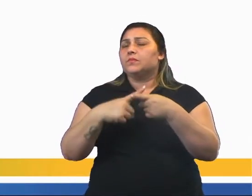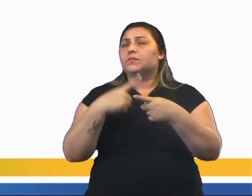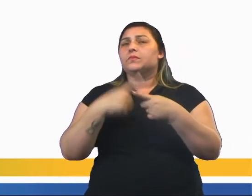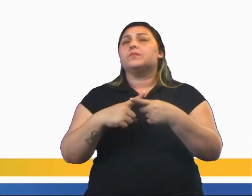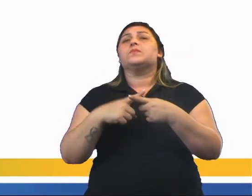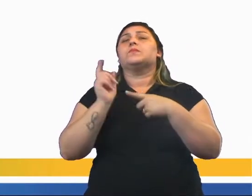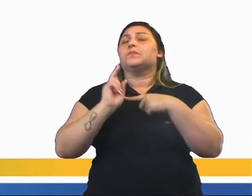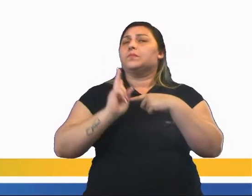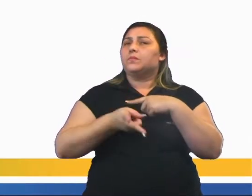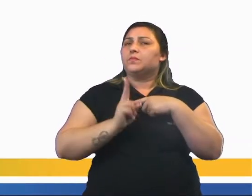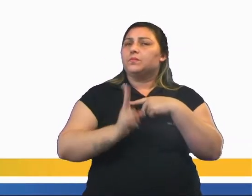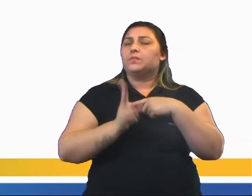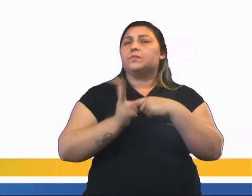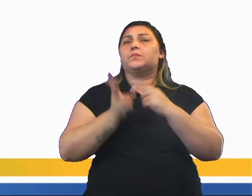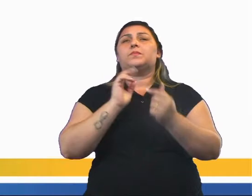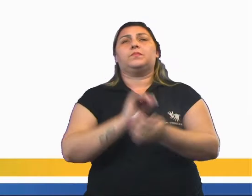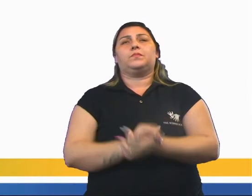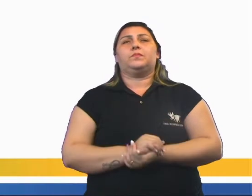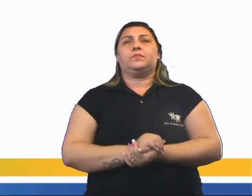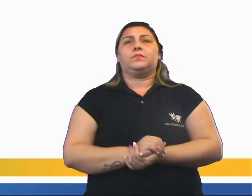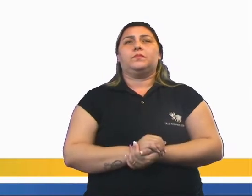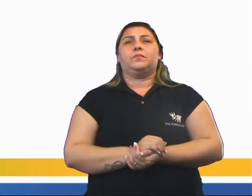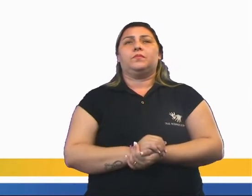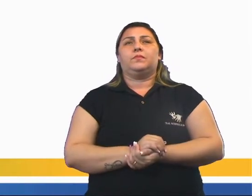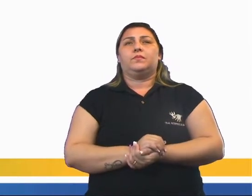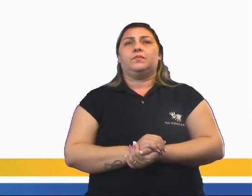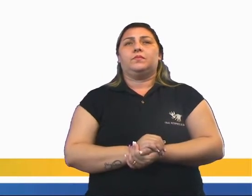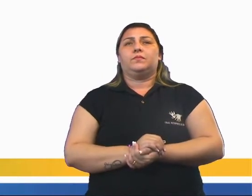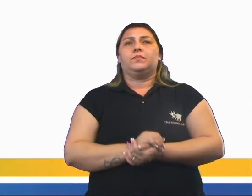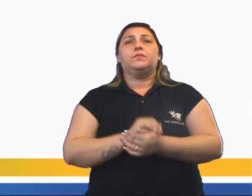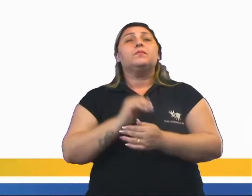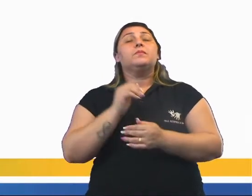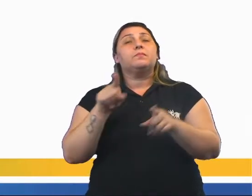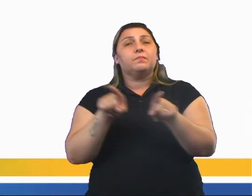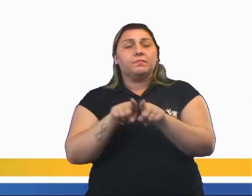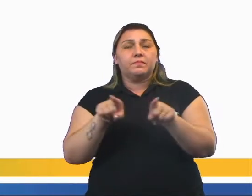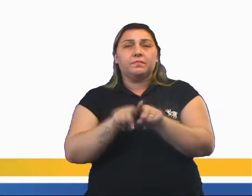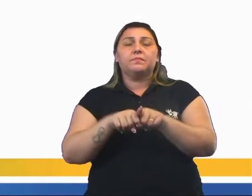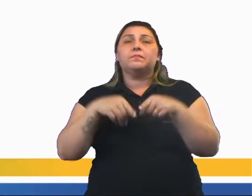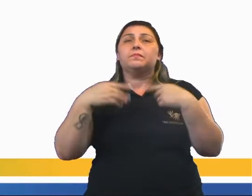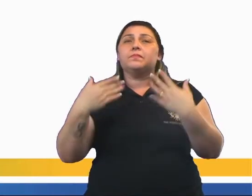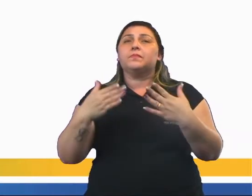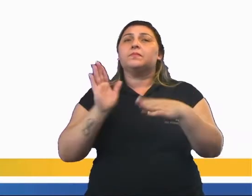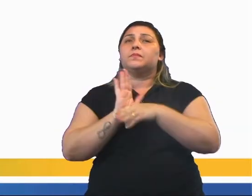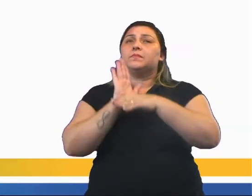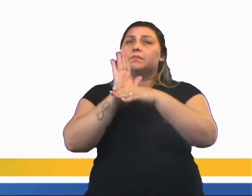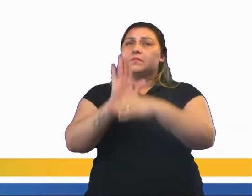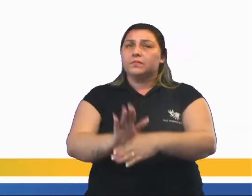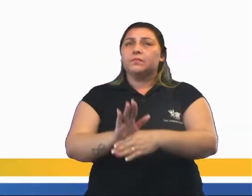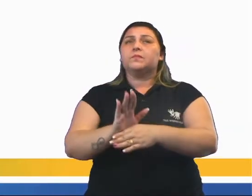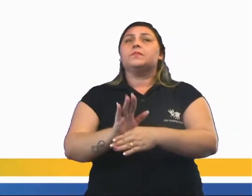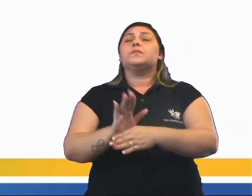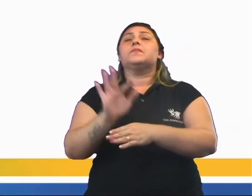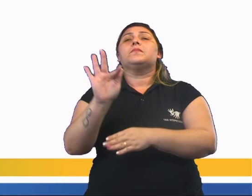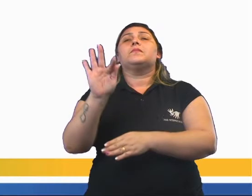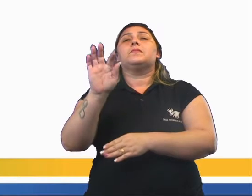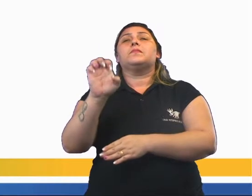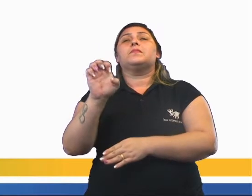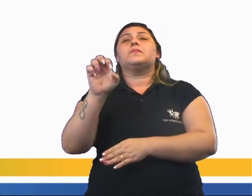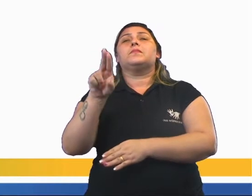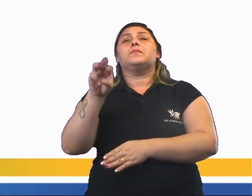que eles permanecem nesse processo? Eles então, turma, vão auxiliar no processo